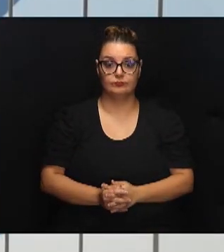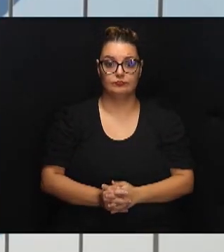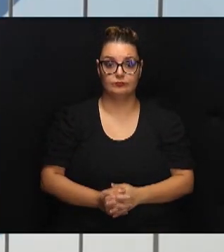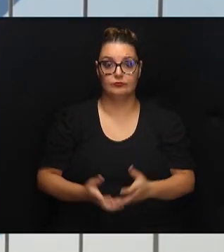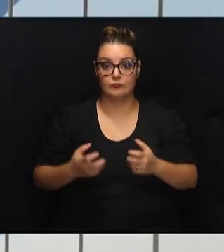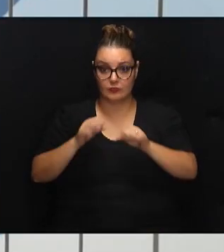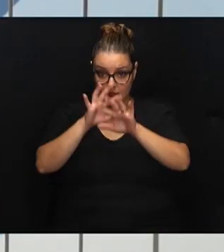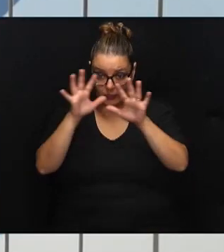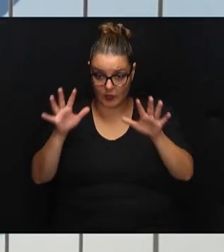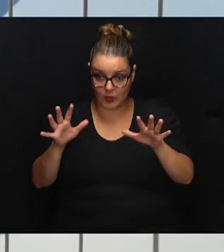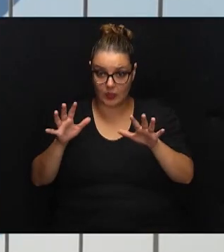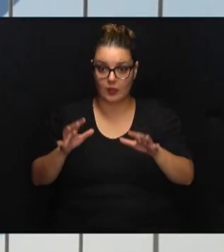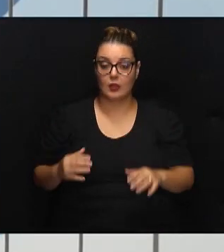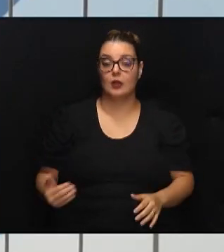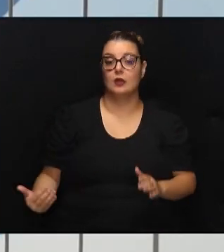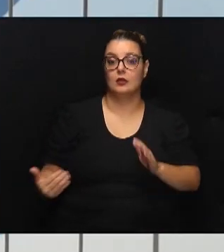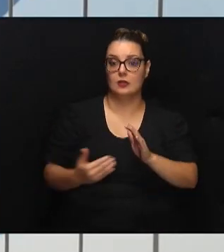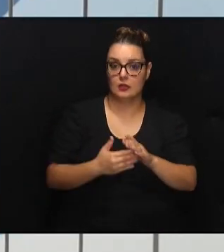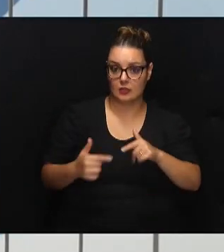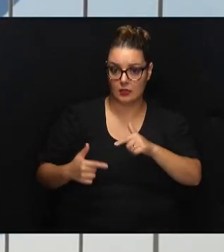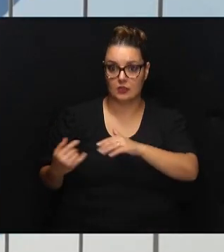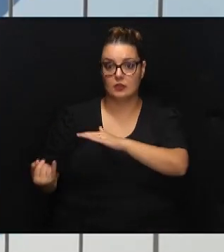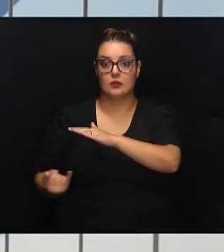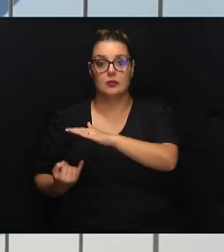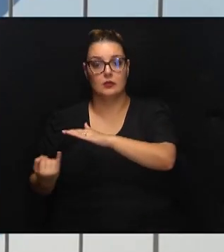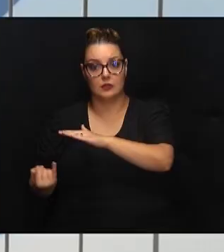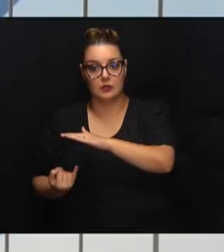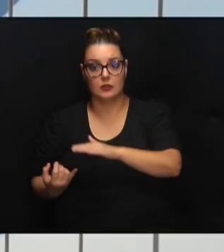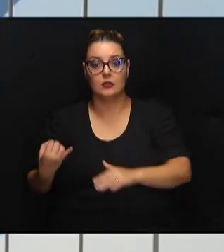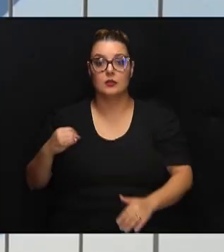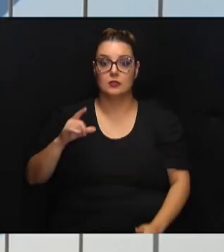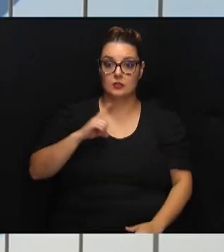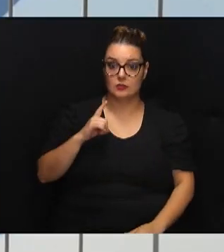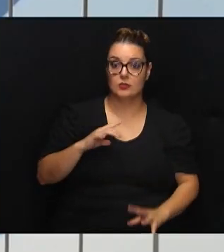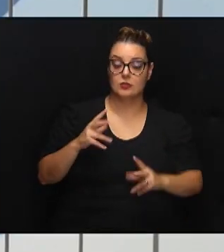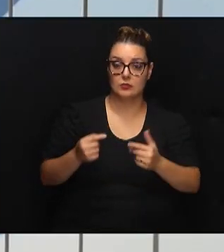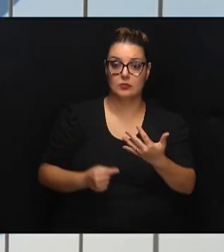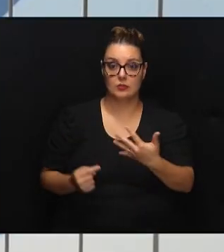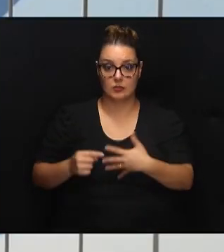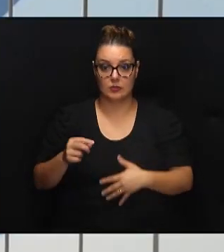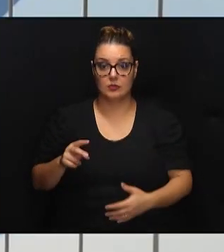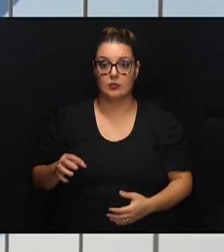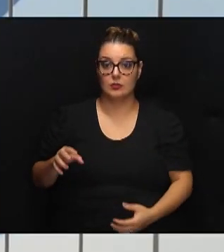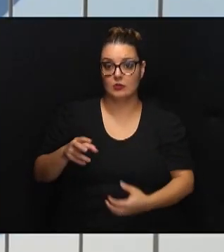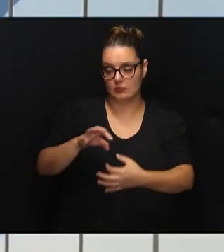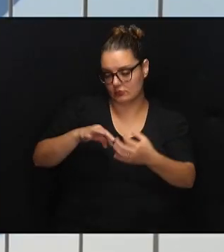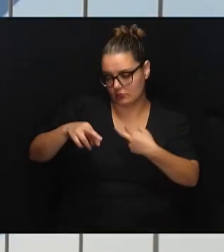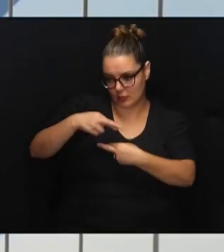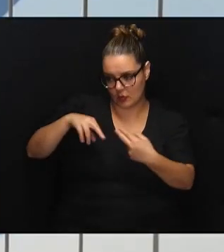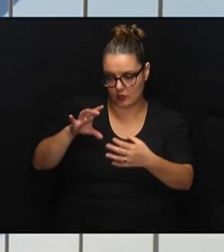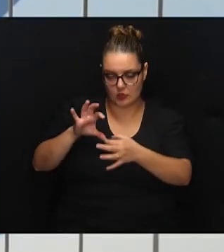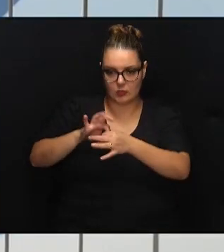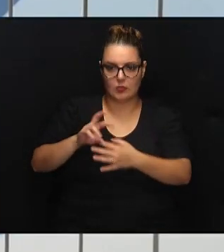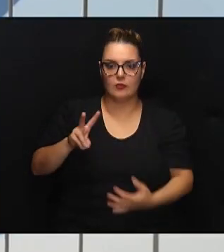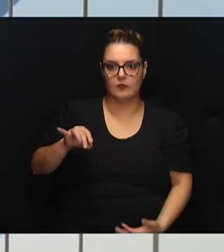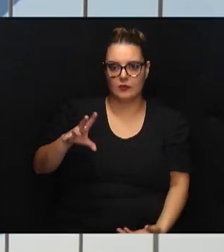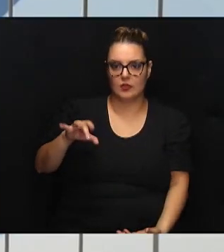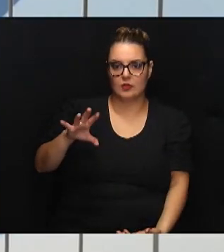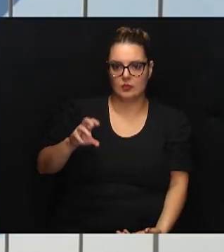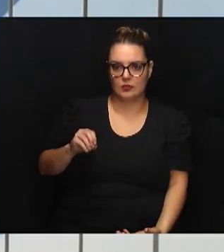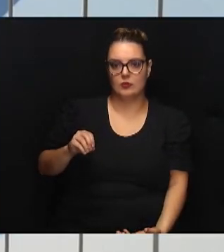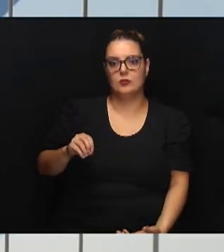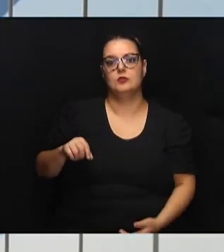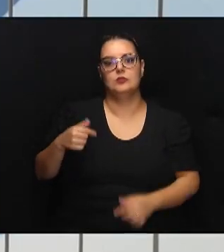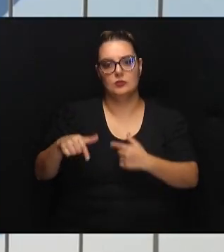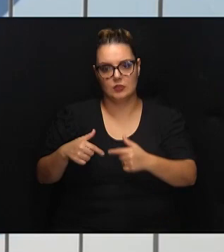deixar bem claro que, mesmo que trabalhando na informalidade, se tiver todos os requisitos de vínculo de emprego, a pessoa ela pode procurar a Justiça do